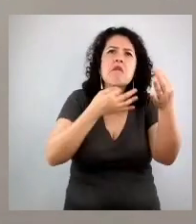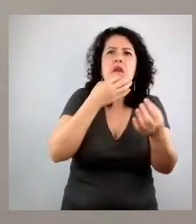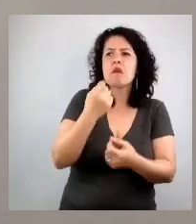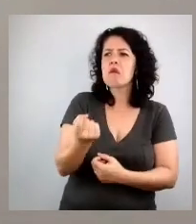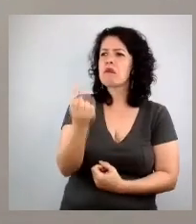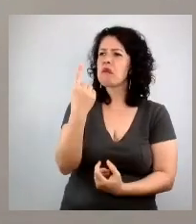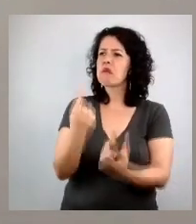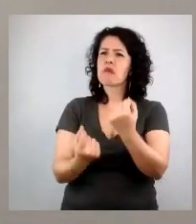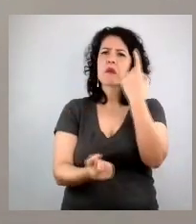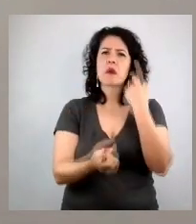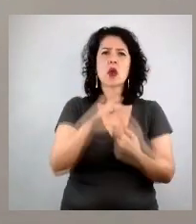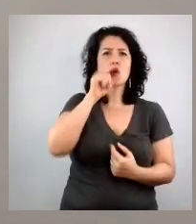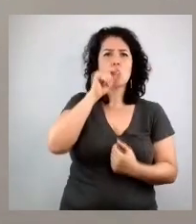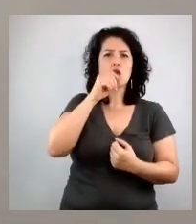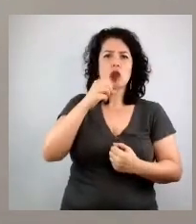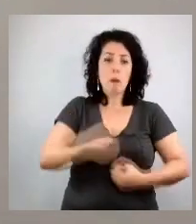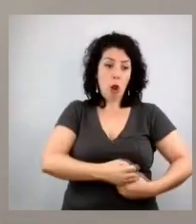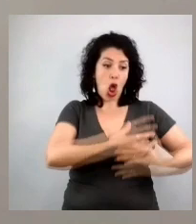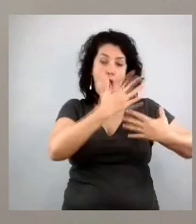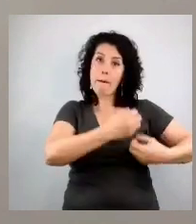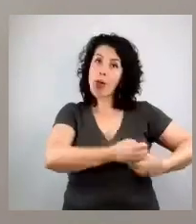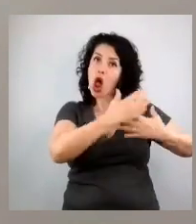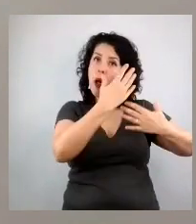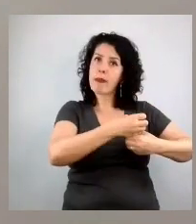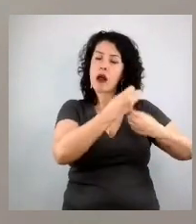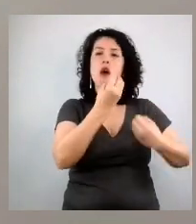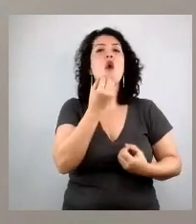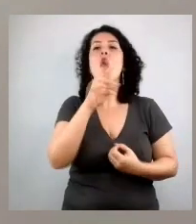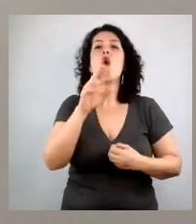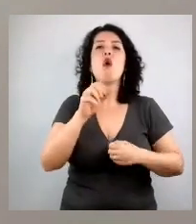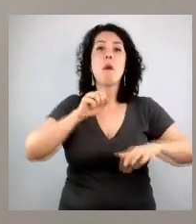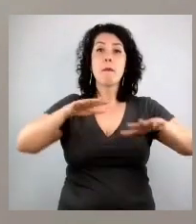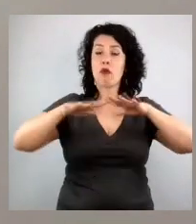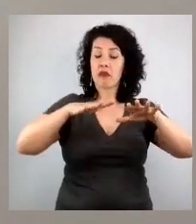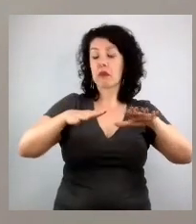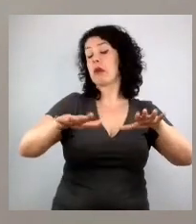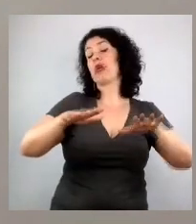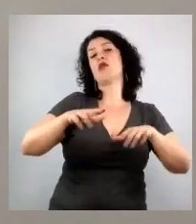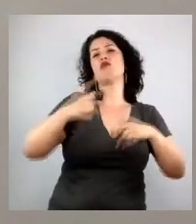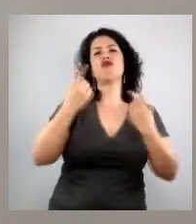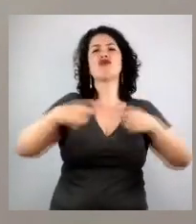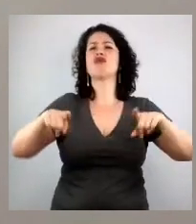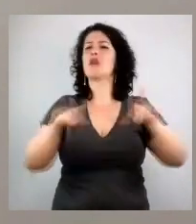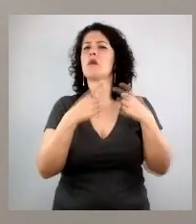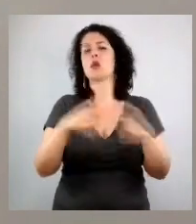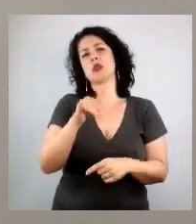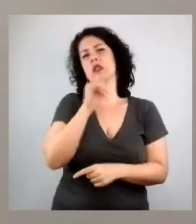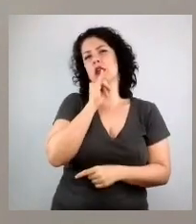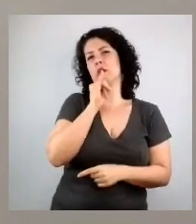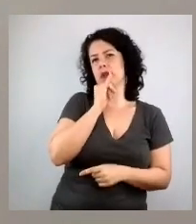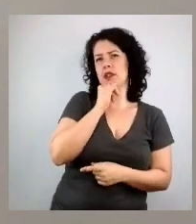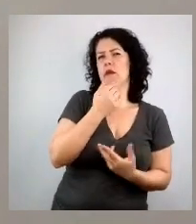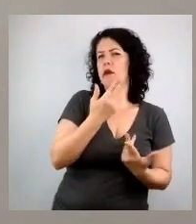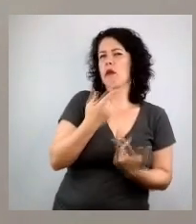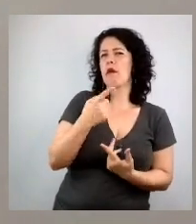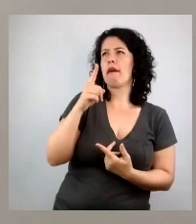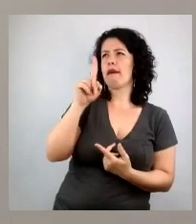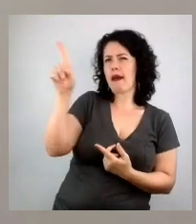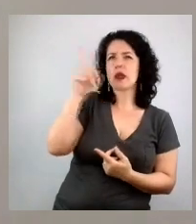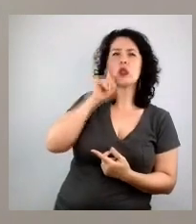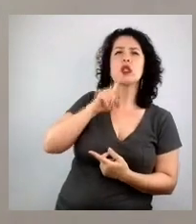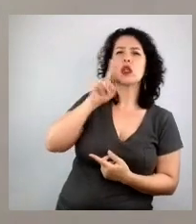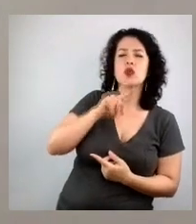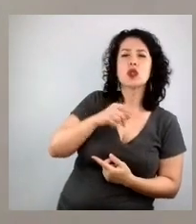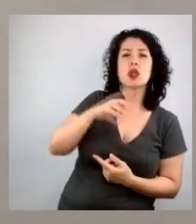Ou, por exemplo, vai ter um movimento sobre música, que teve agora por conta do George Floyd, a gente falou sobre Black Lives